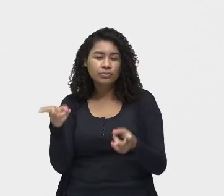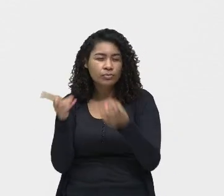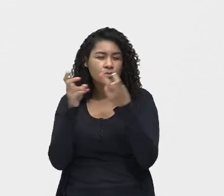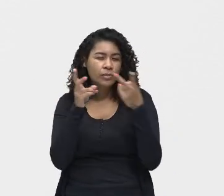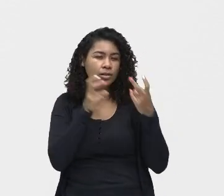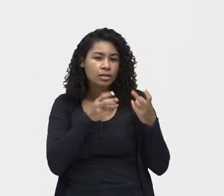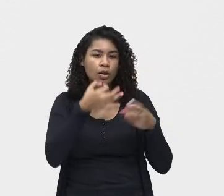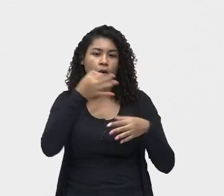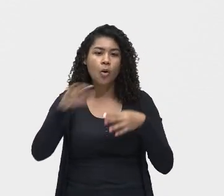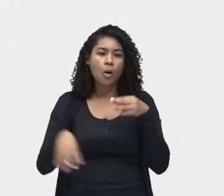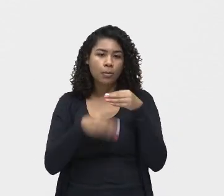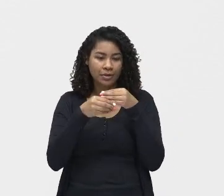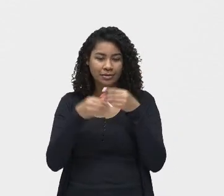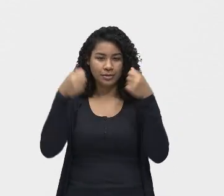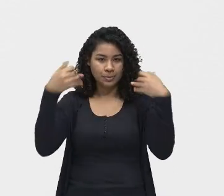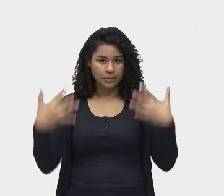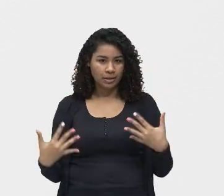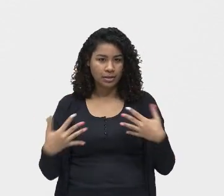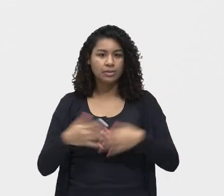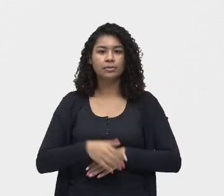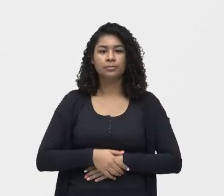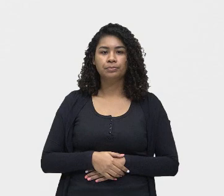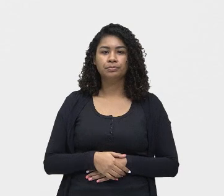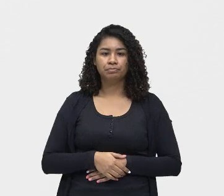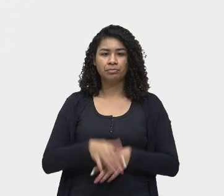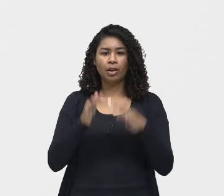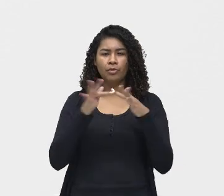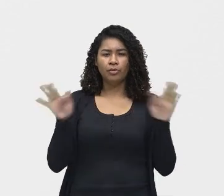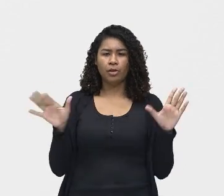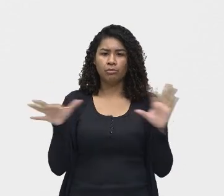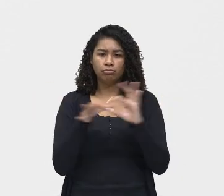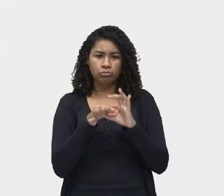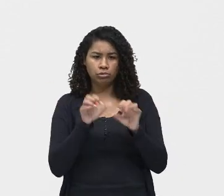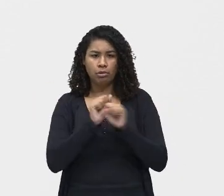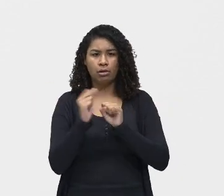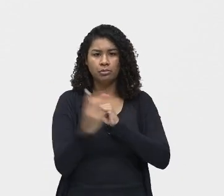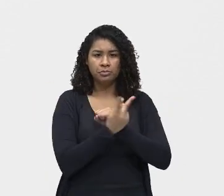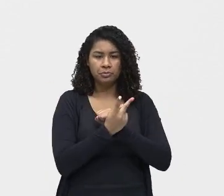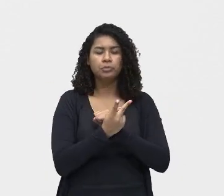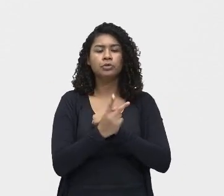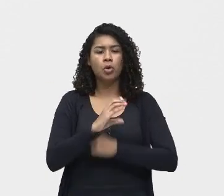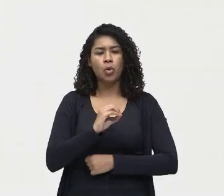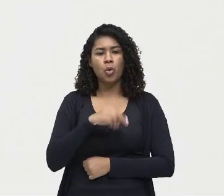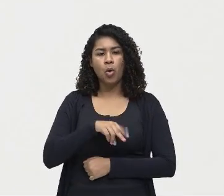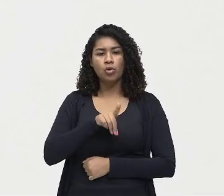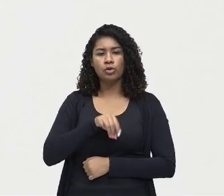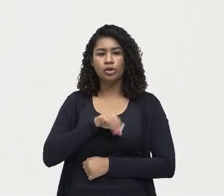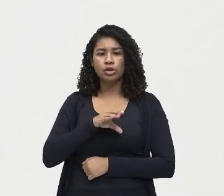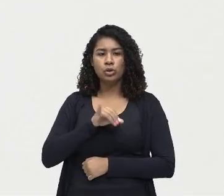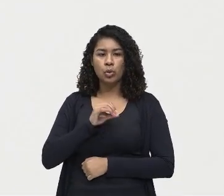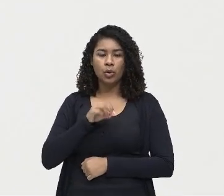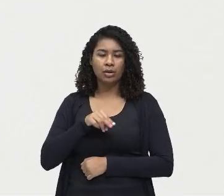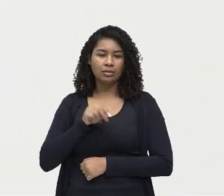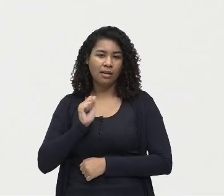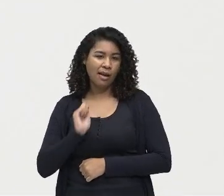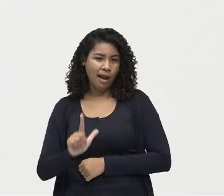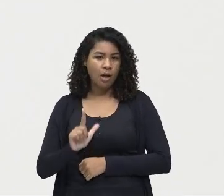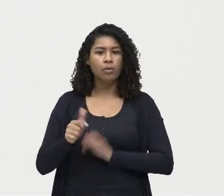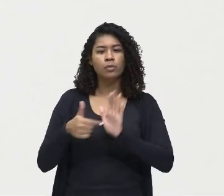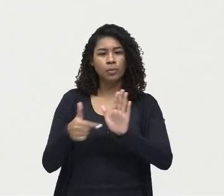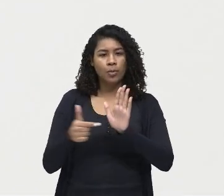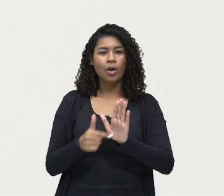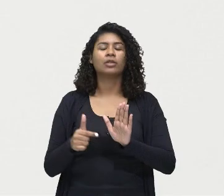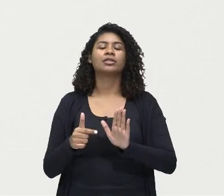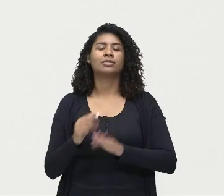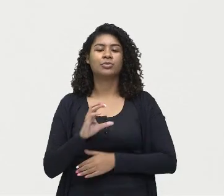também o comentário. A oração subordinada adverbial condicional apresenta uma